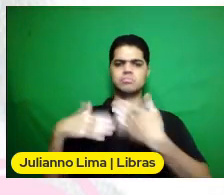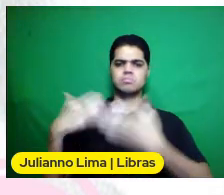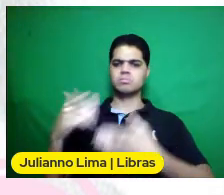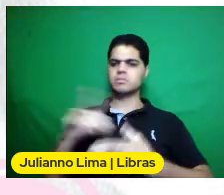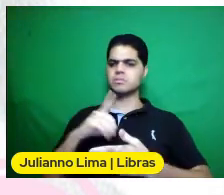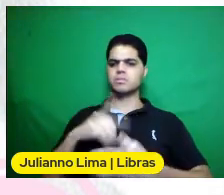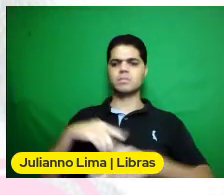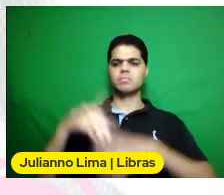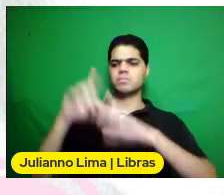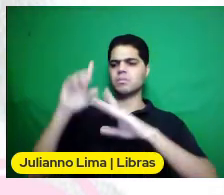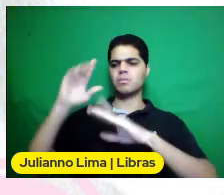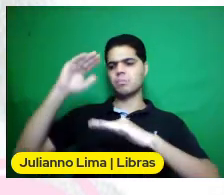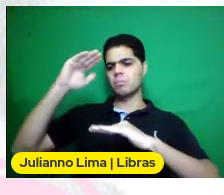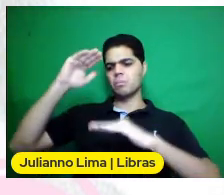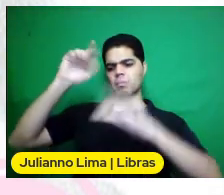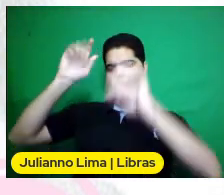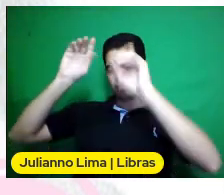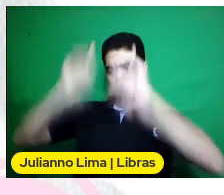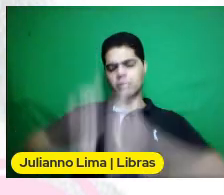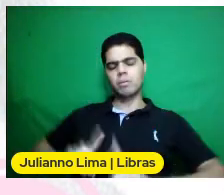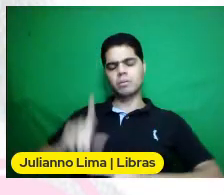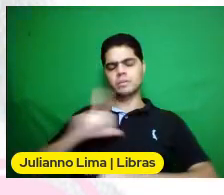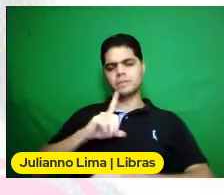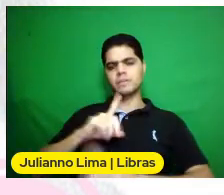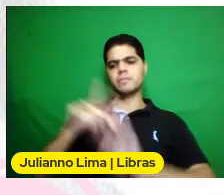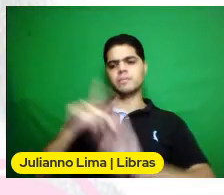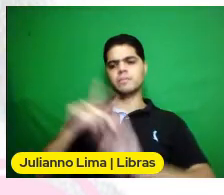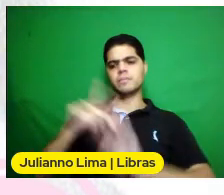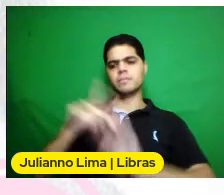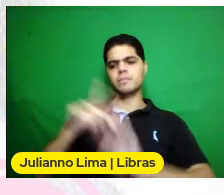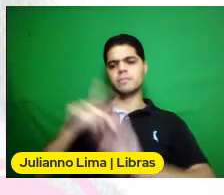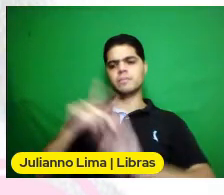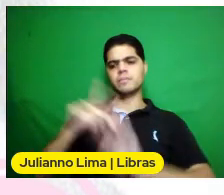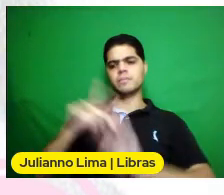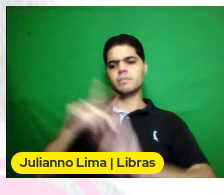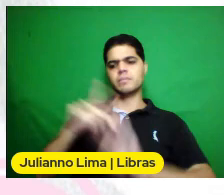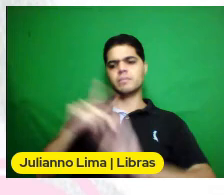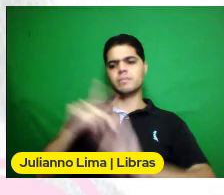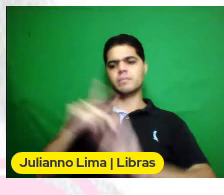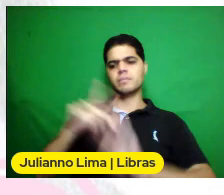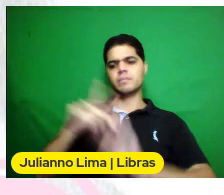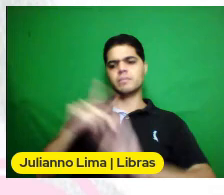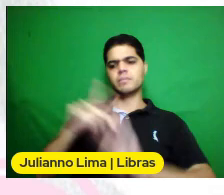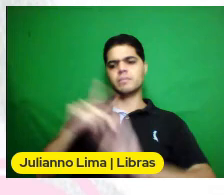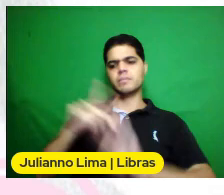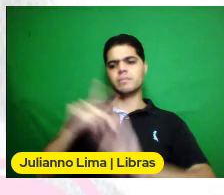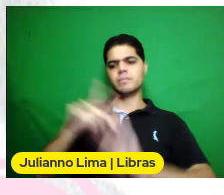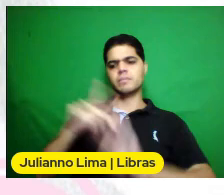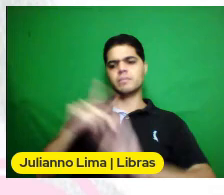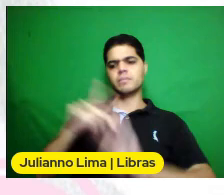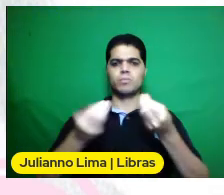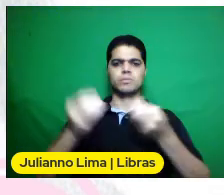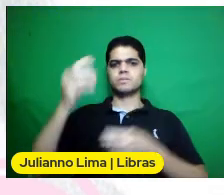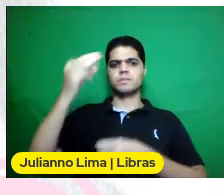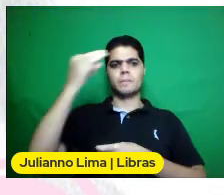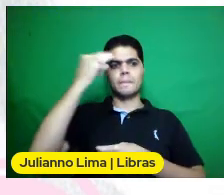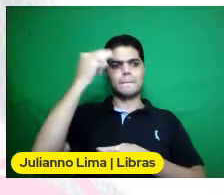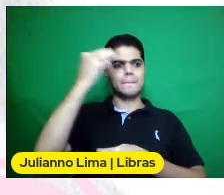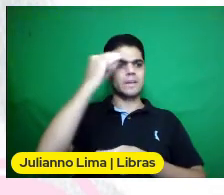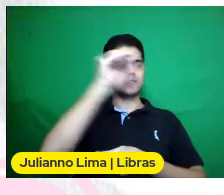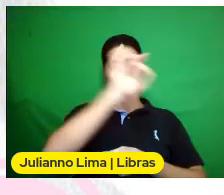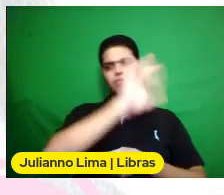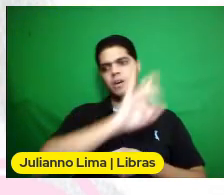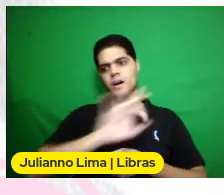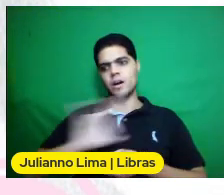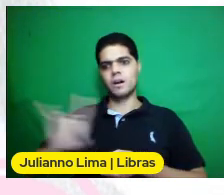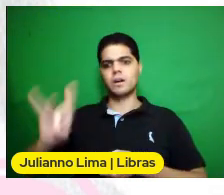transdisciplinar, interdisciplinar, né, que envolve muitas mentes, envolve muitos saberes,